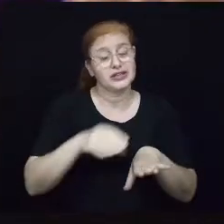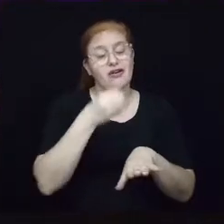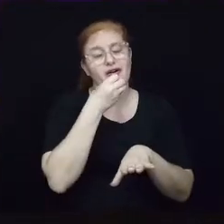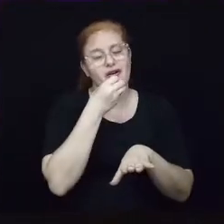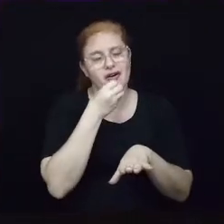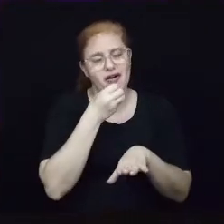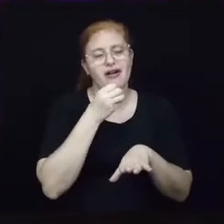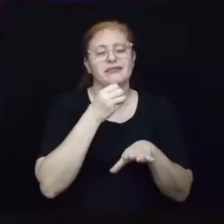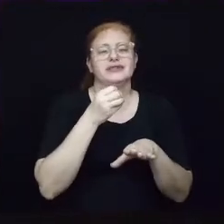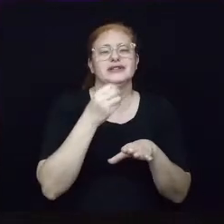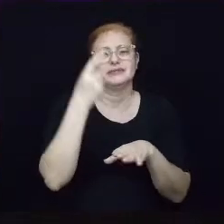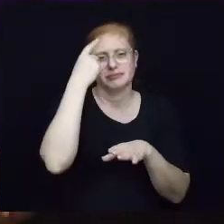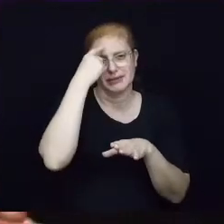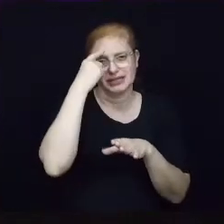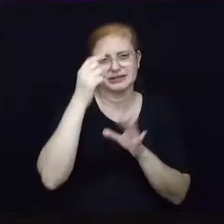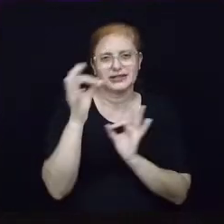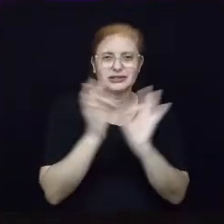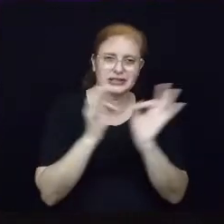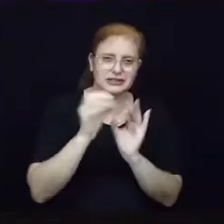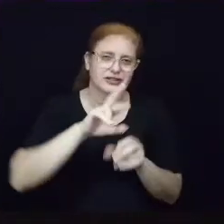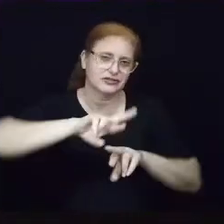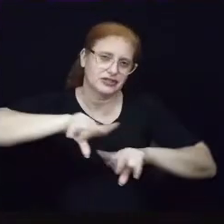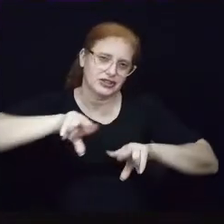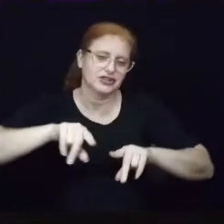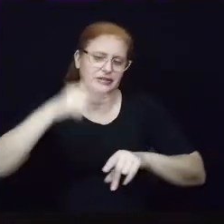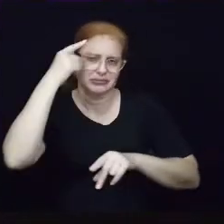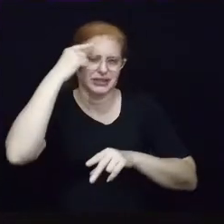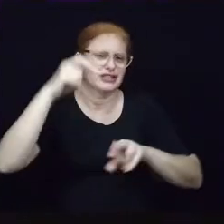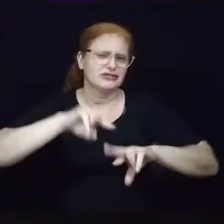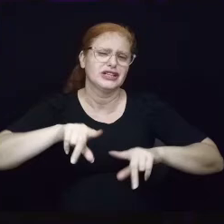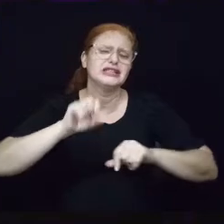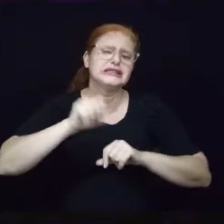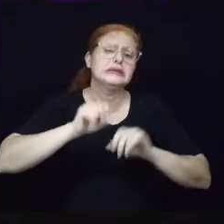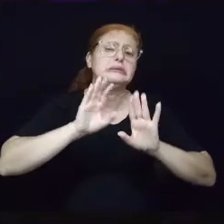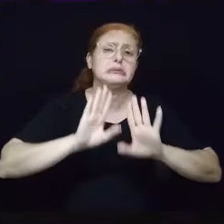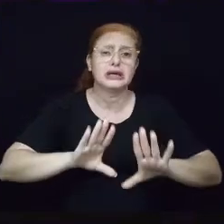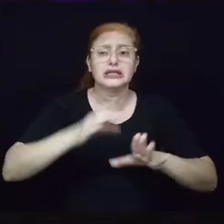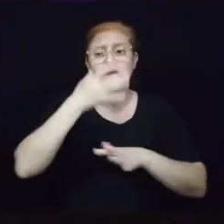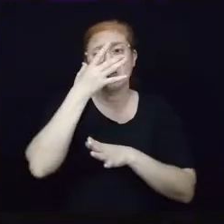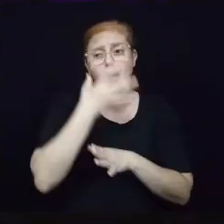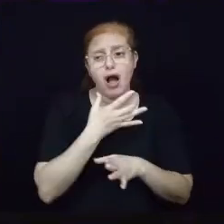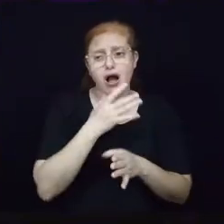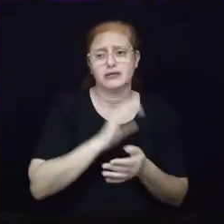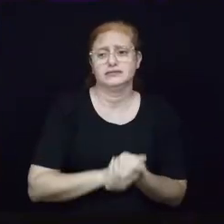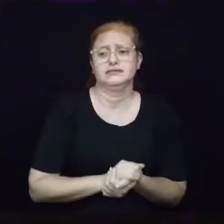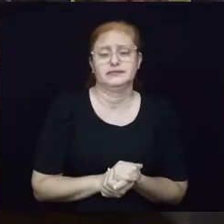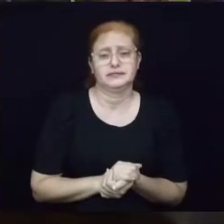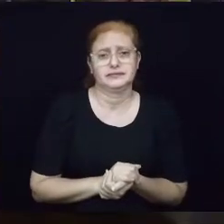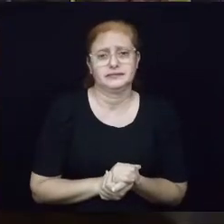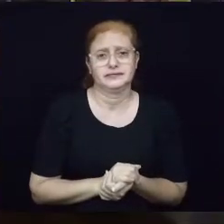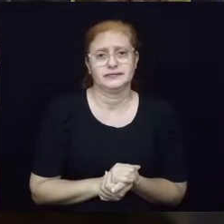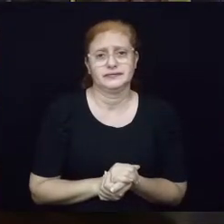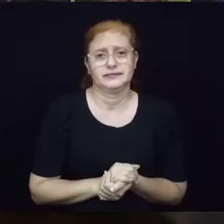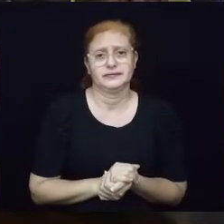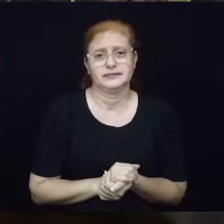claro, a expografia seria bem diferente. A gente pensaria algo diferente, mas acho que